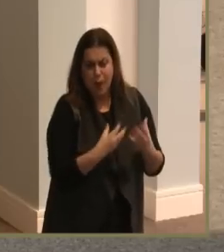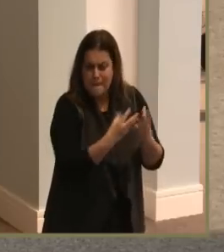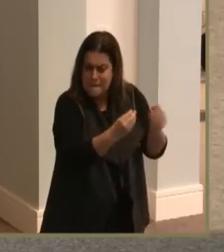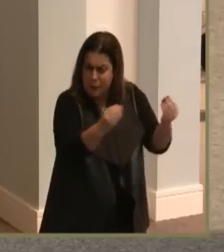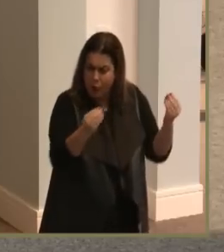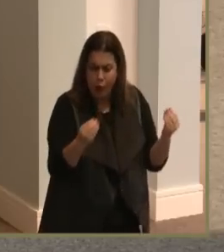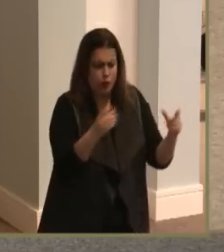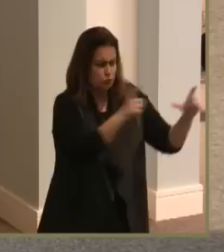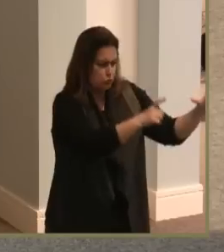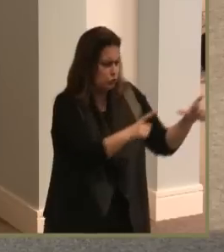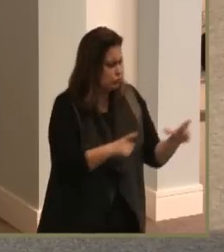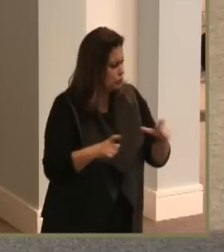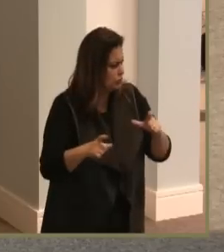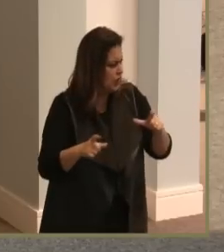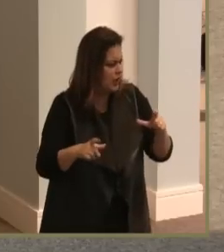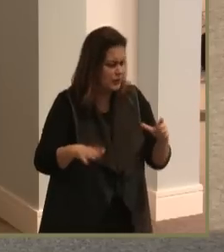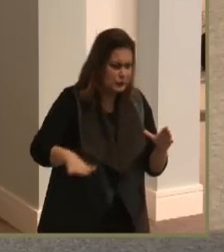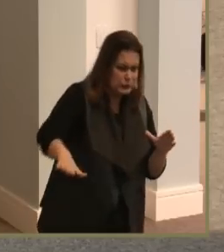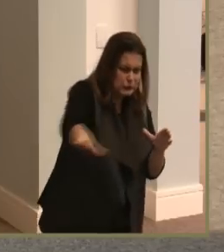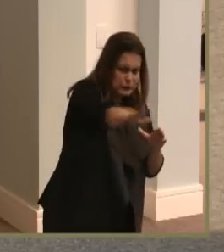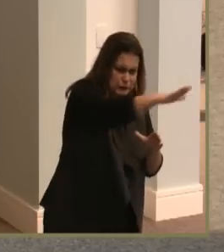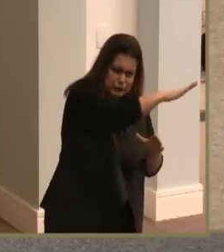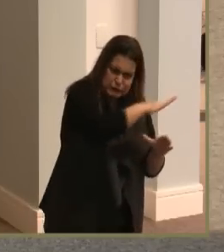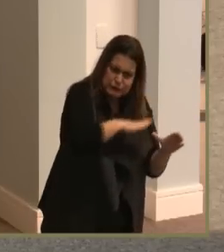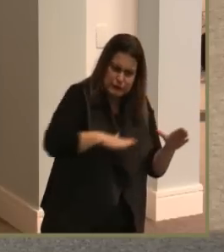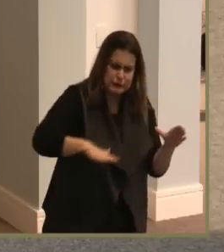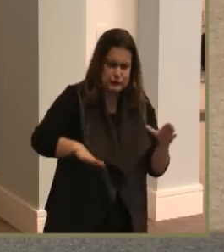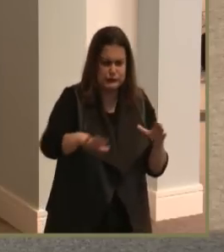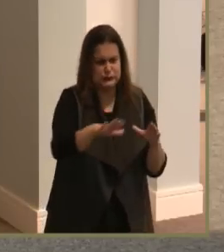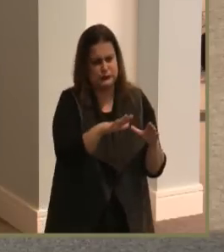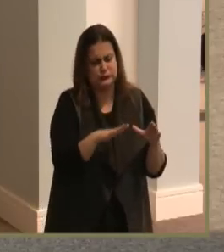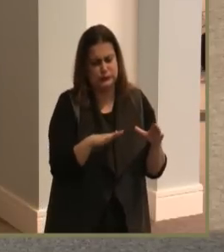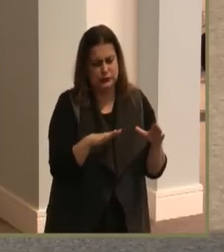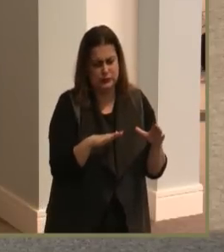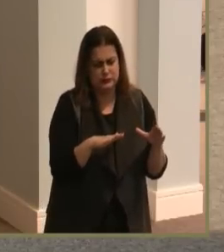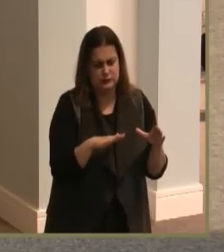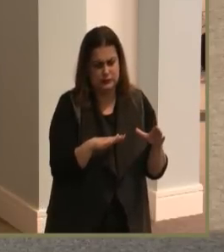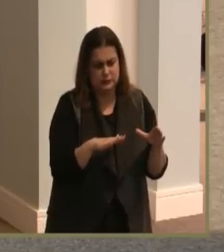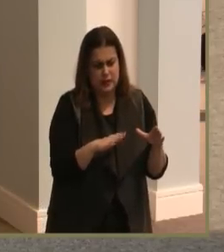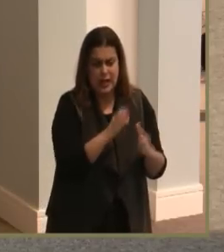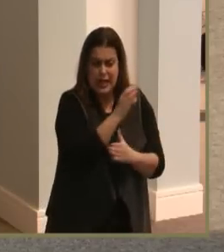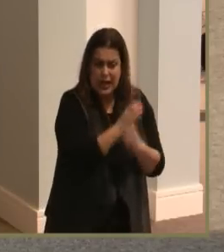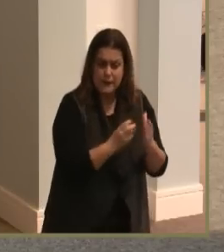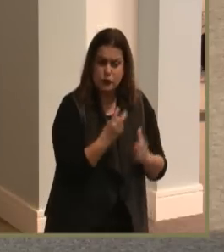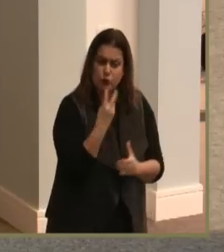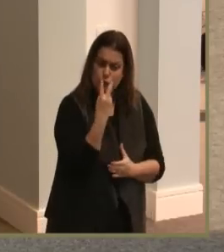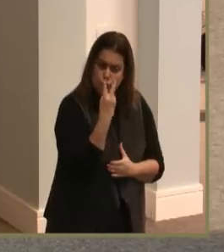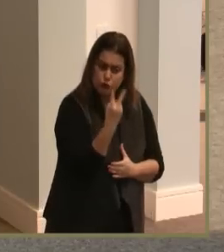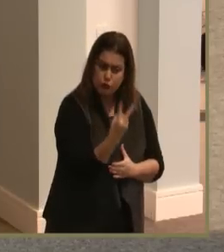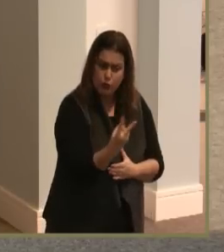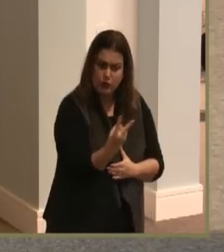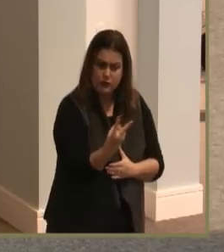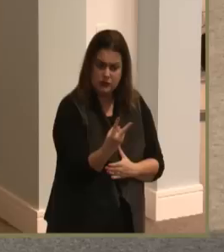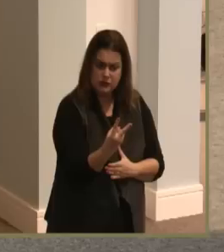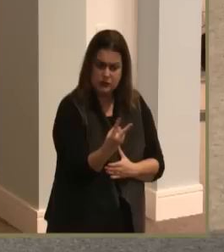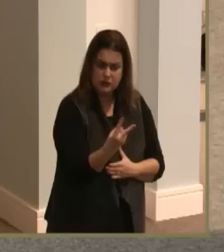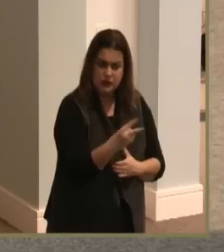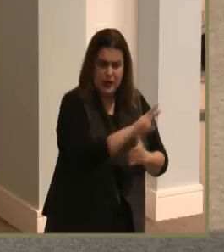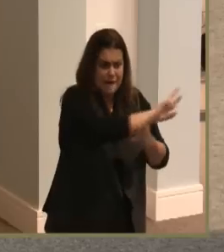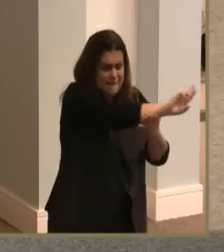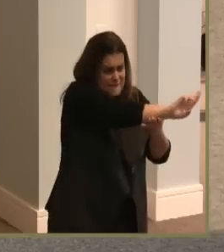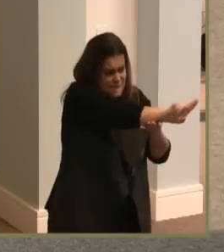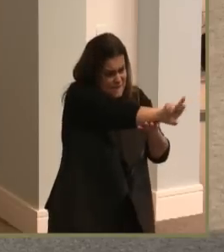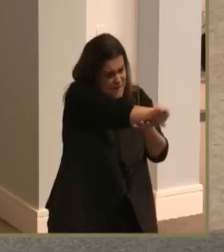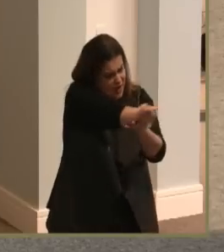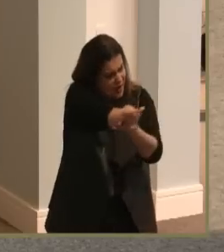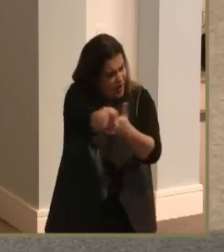lugares, de toda a região. O texto bíblico fala sobre isso no capítulo 2, pessoas das mais variadas regiões ali